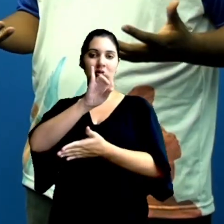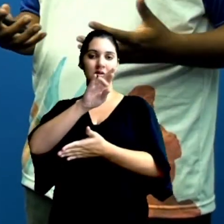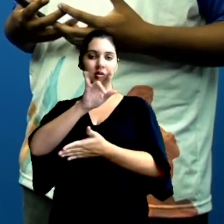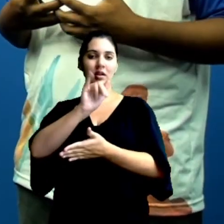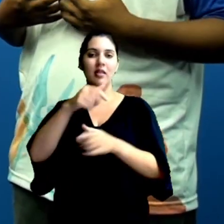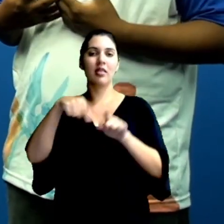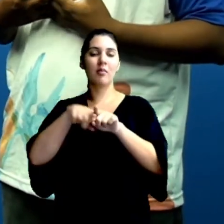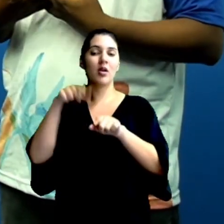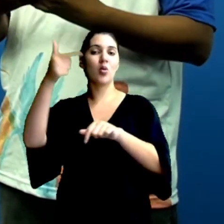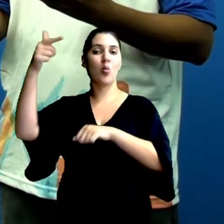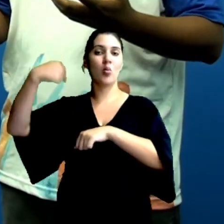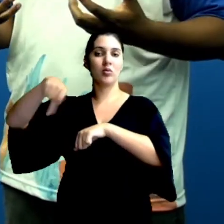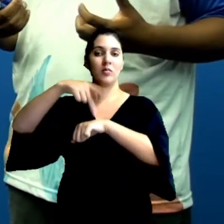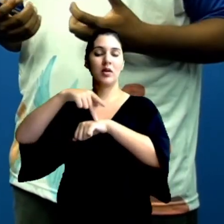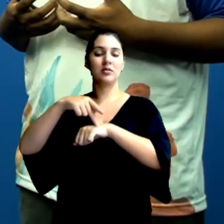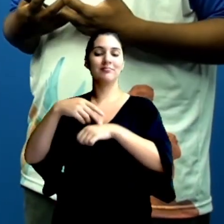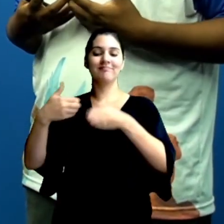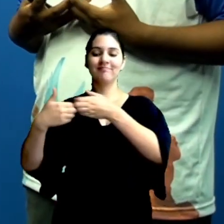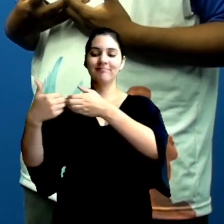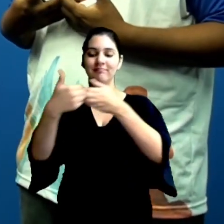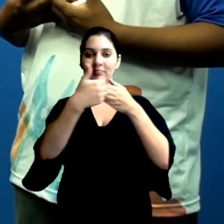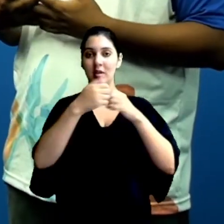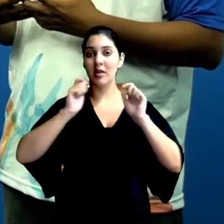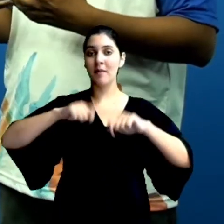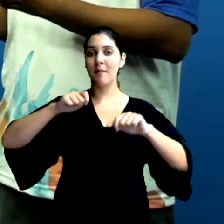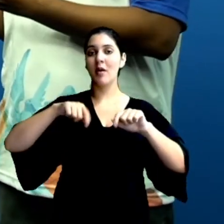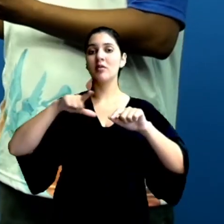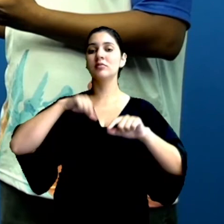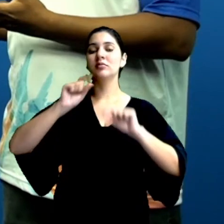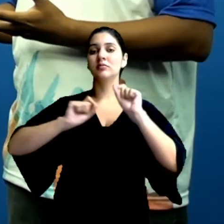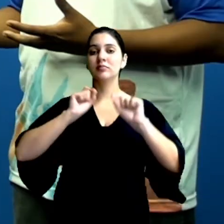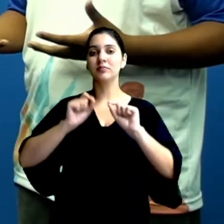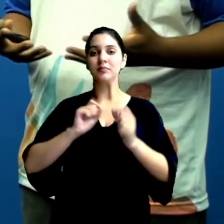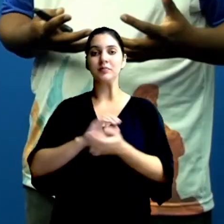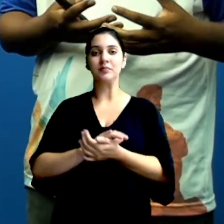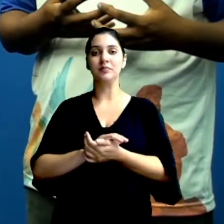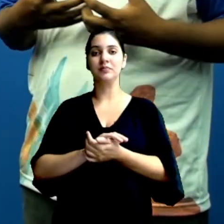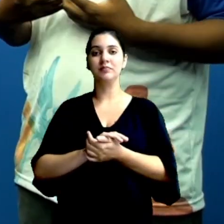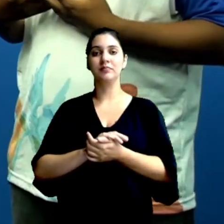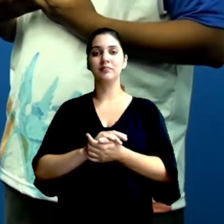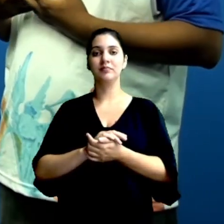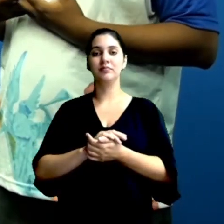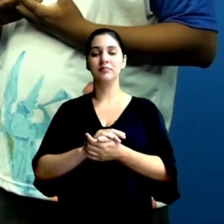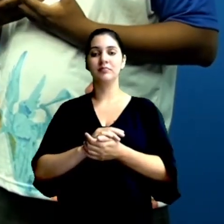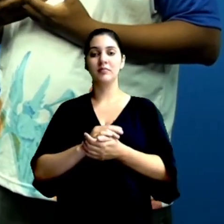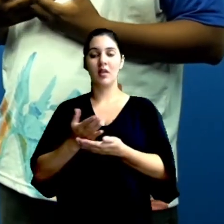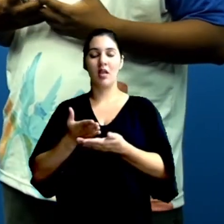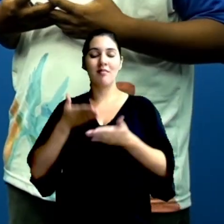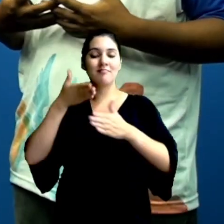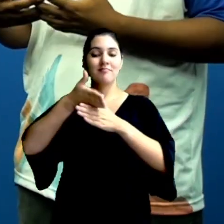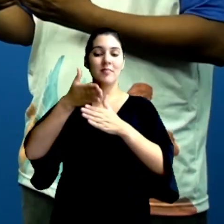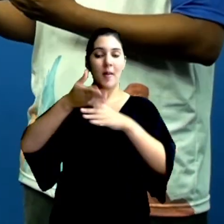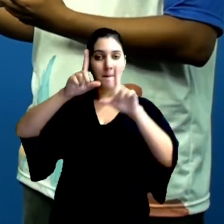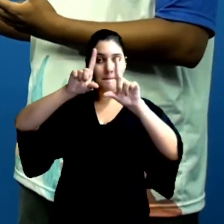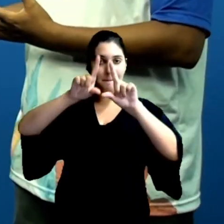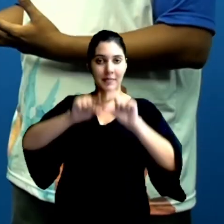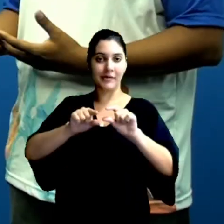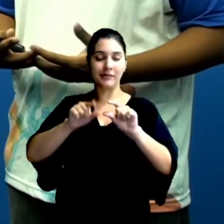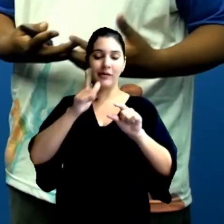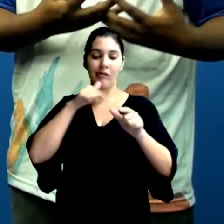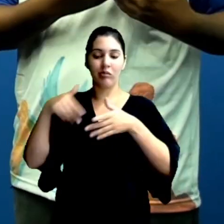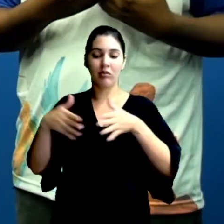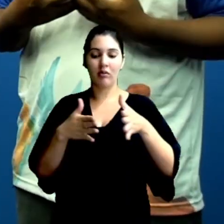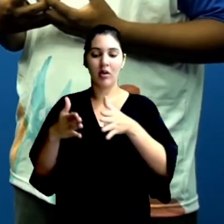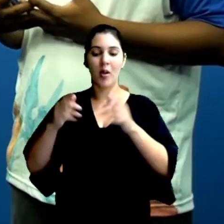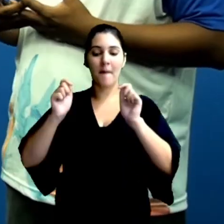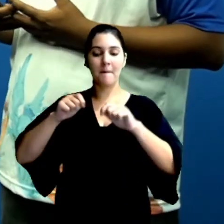outros países que são vizinhos e que possam ter a vazão reduzida, né, do rio